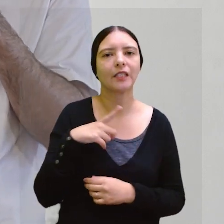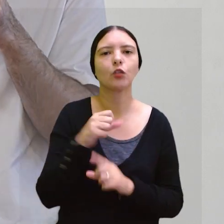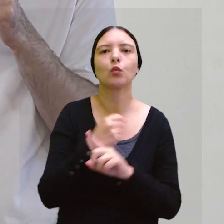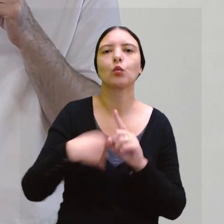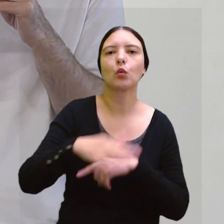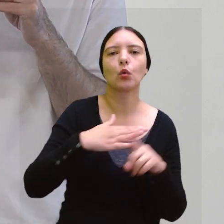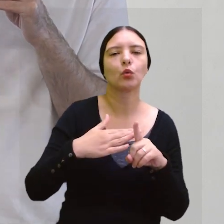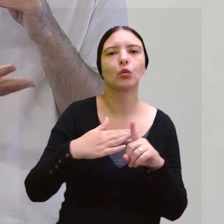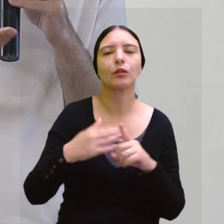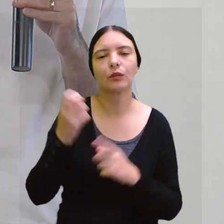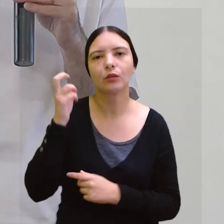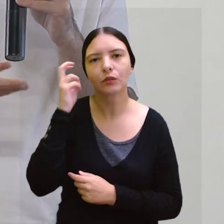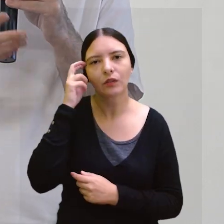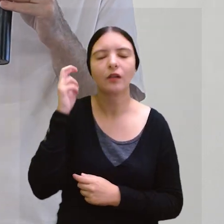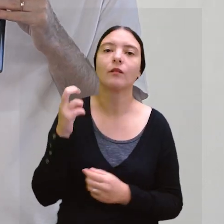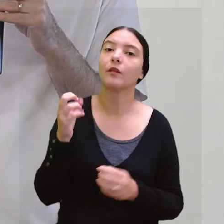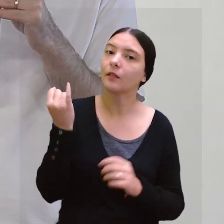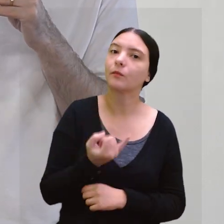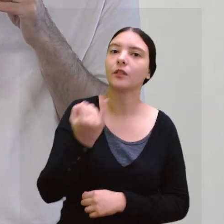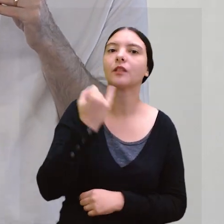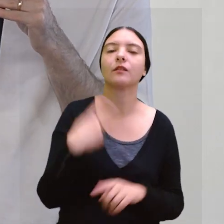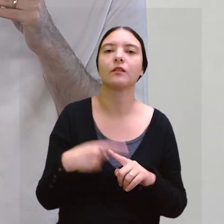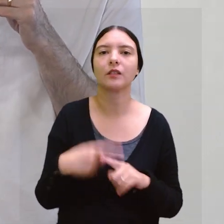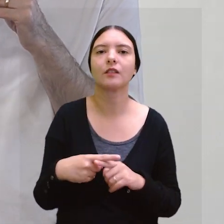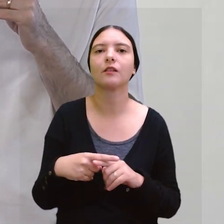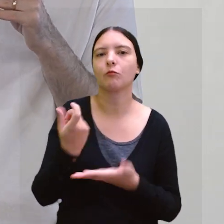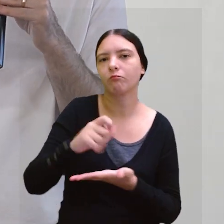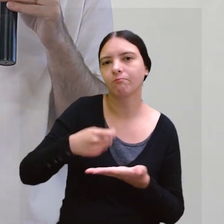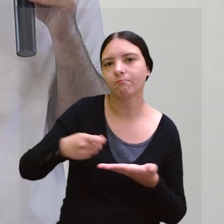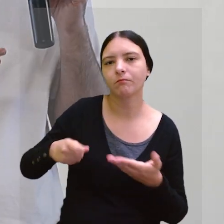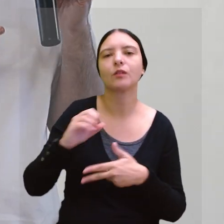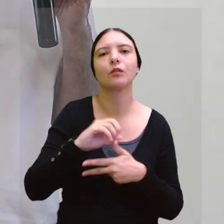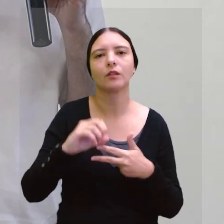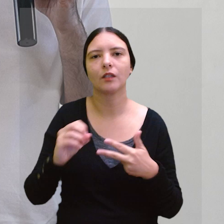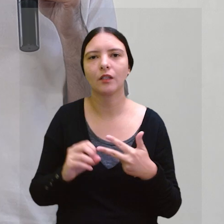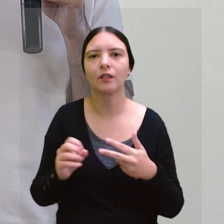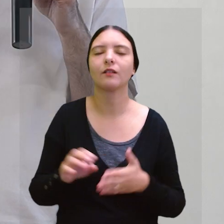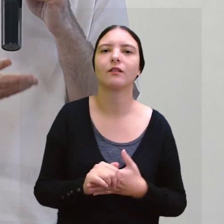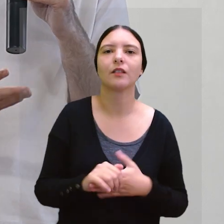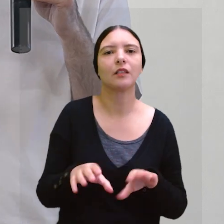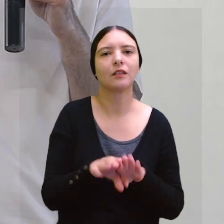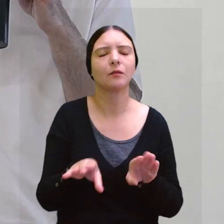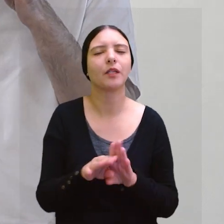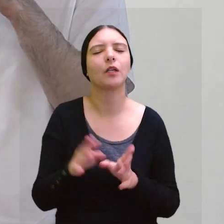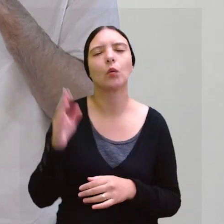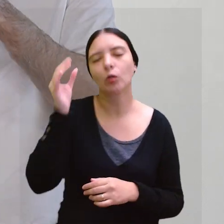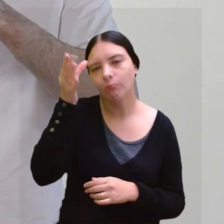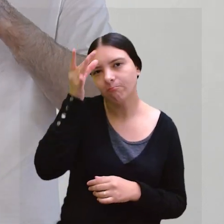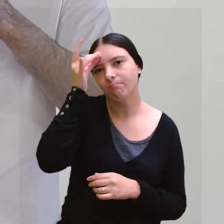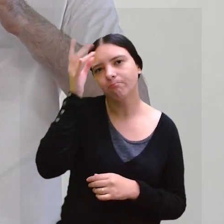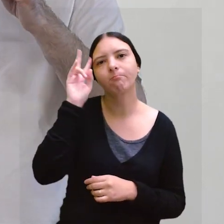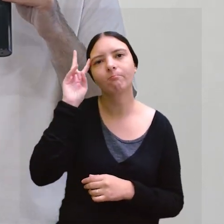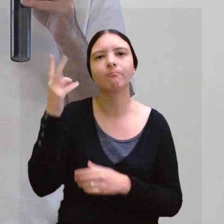sociocultural produtivo é importante como critério, de fato, de correção do Enem. Né? Então, você ter um bom repertório, você citar